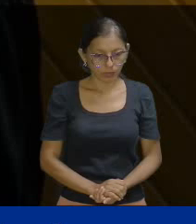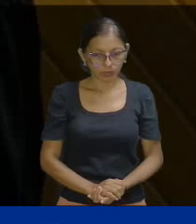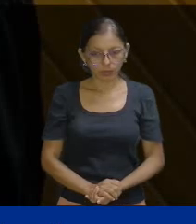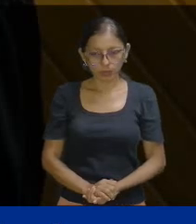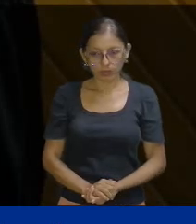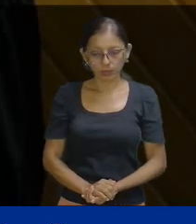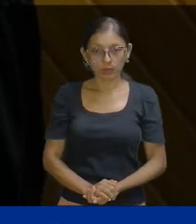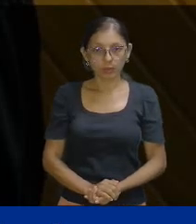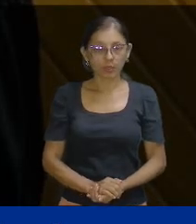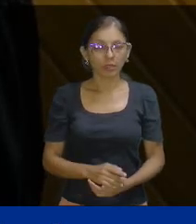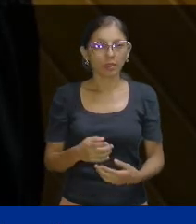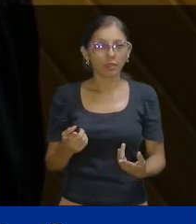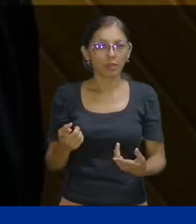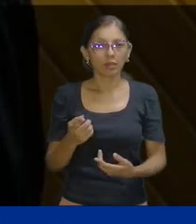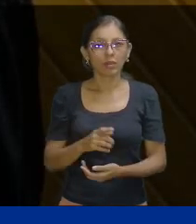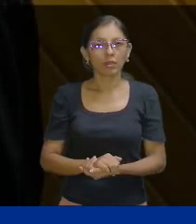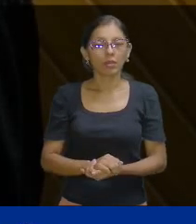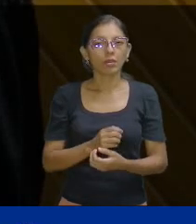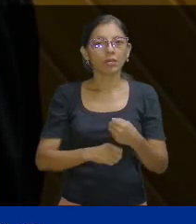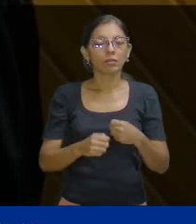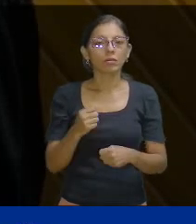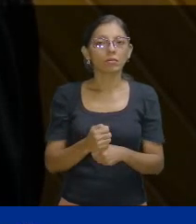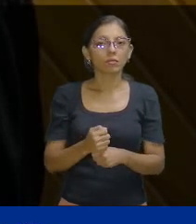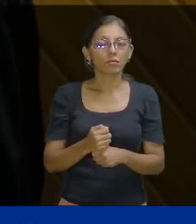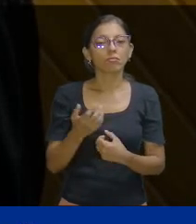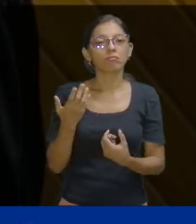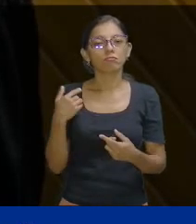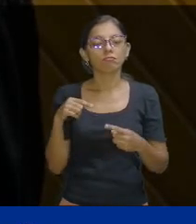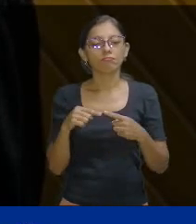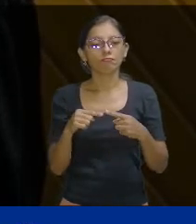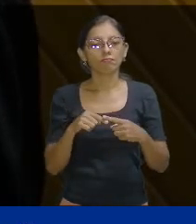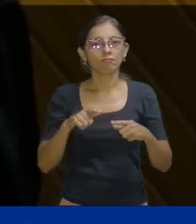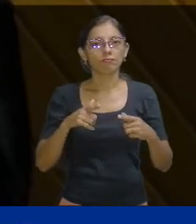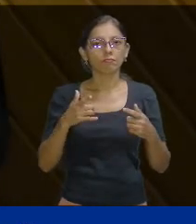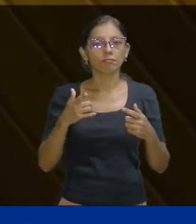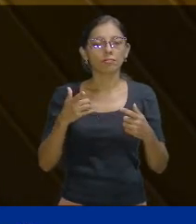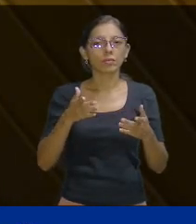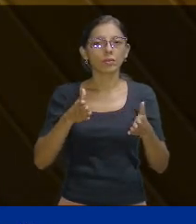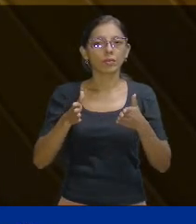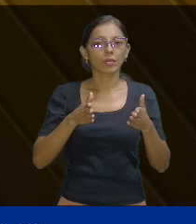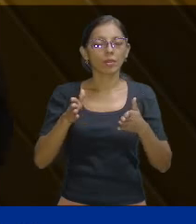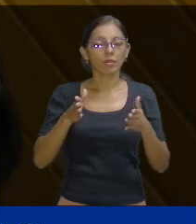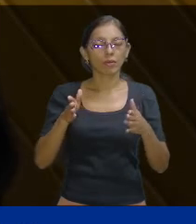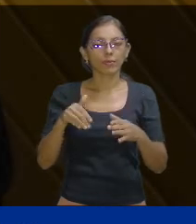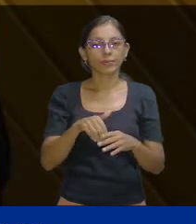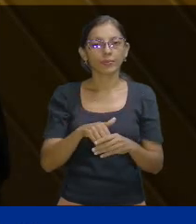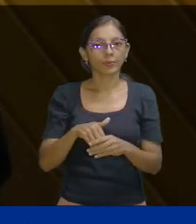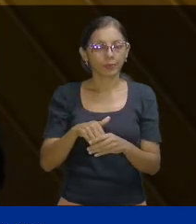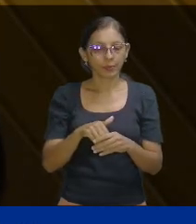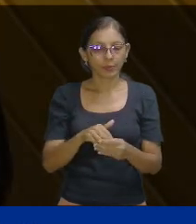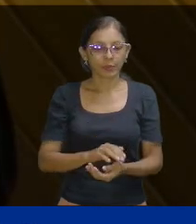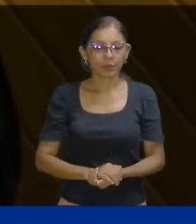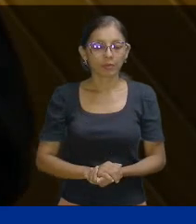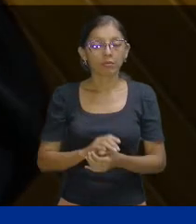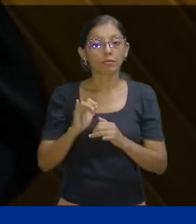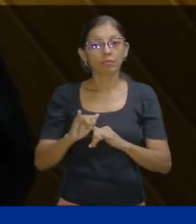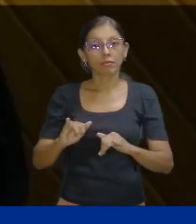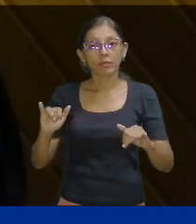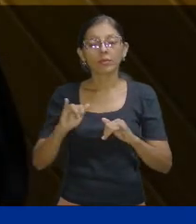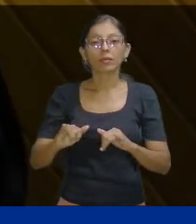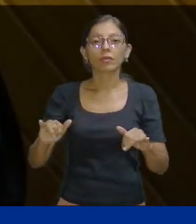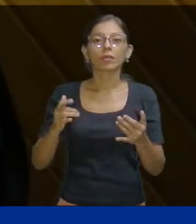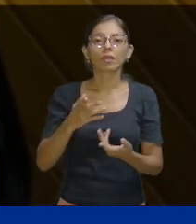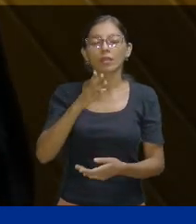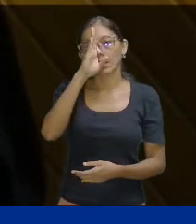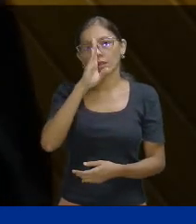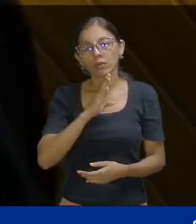Considerando que no segundo semestre do ano eleitoral veda-se a veiculação, de propaganda partidária gratuita em rádio e